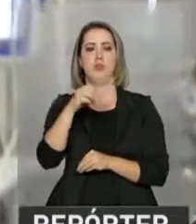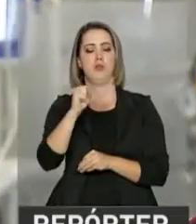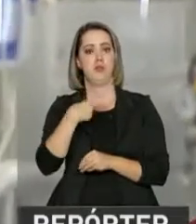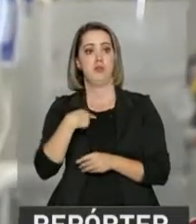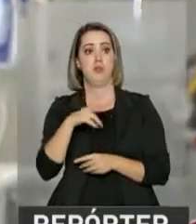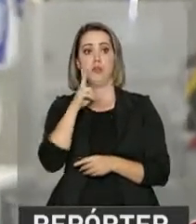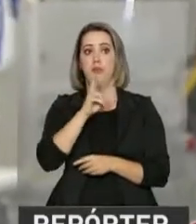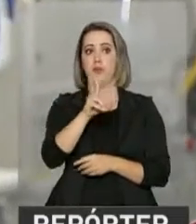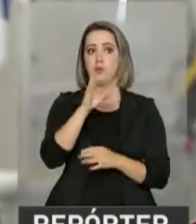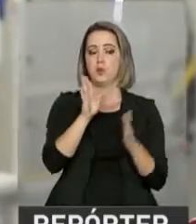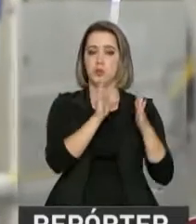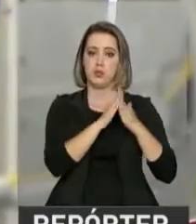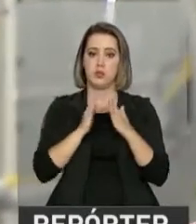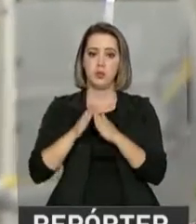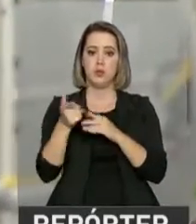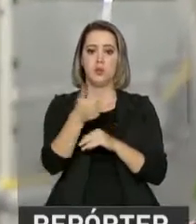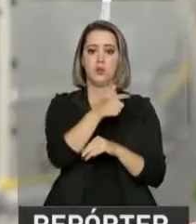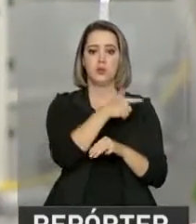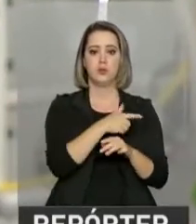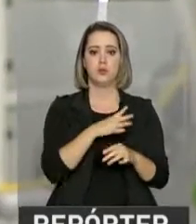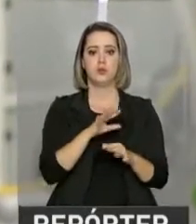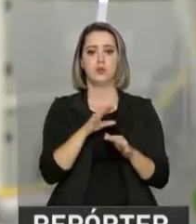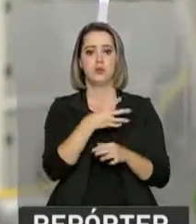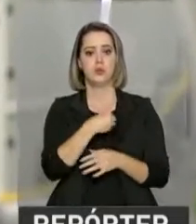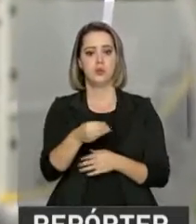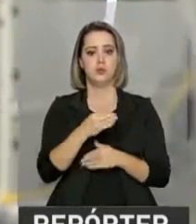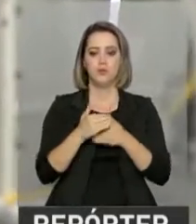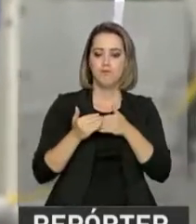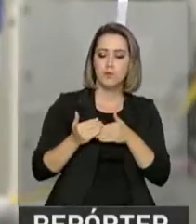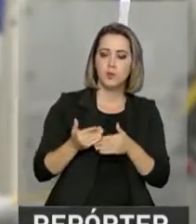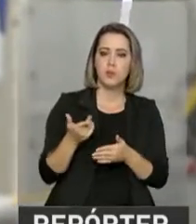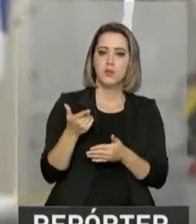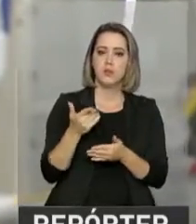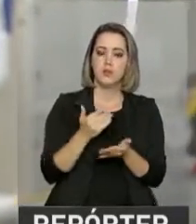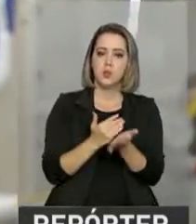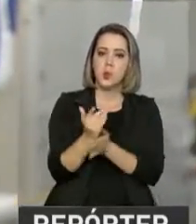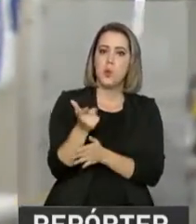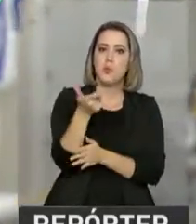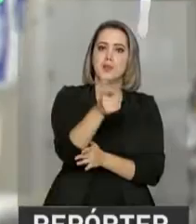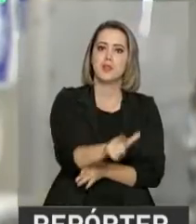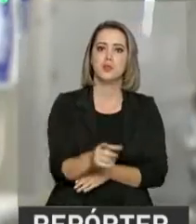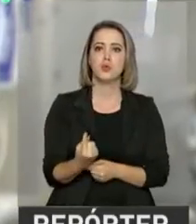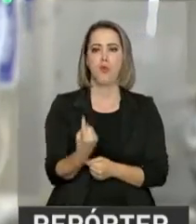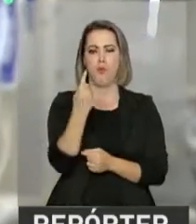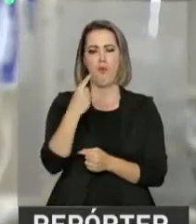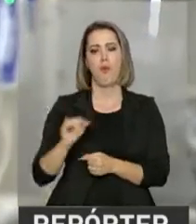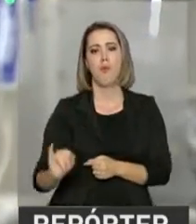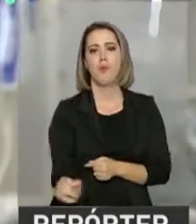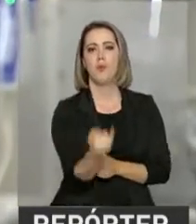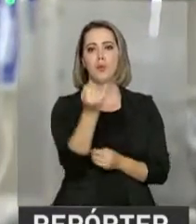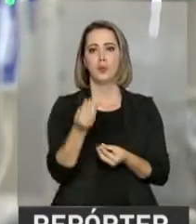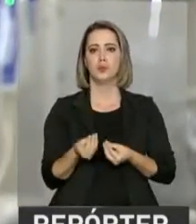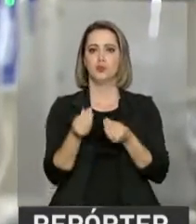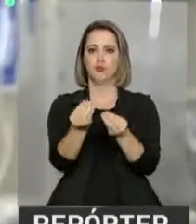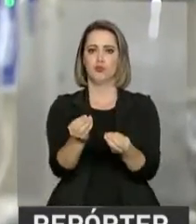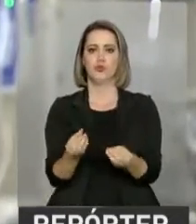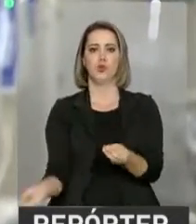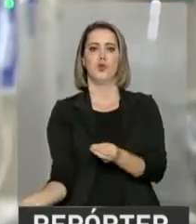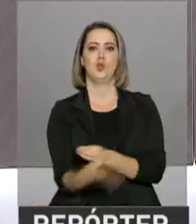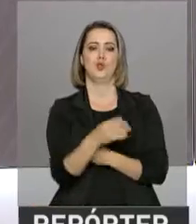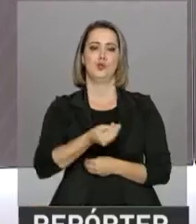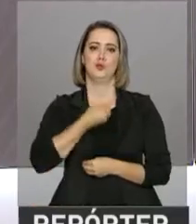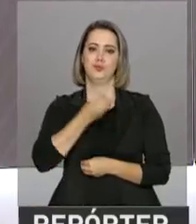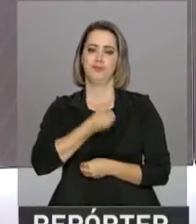de ir para casa, estar com os meus outros filhos, né? Recomeçar, né? Uma chance, né, de ter uma nova vida, né, para Samuel.